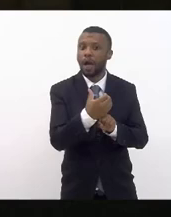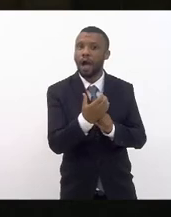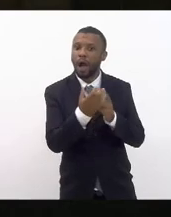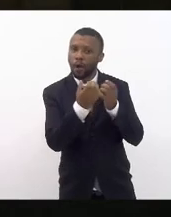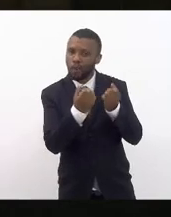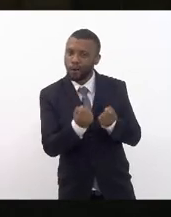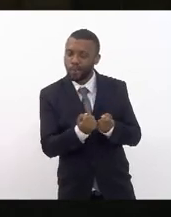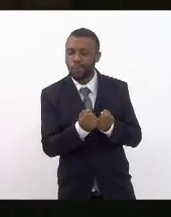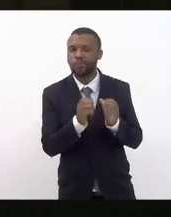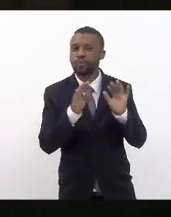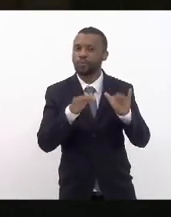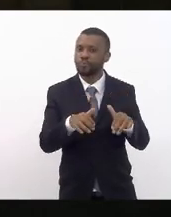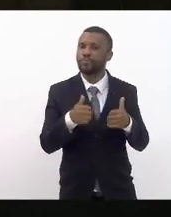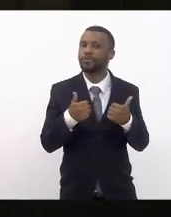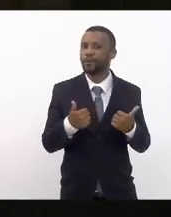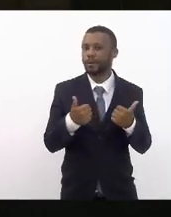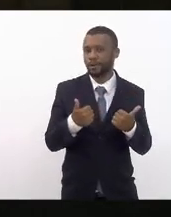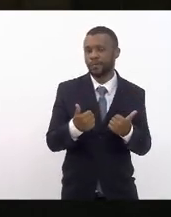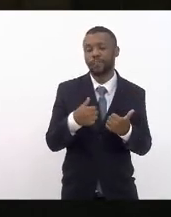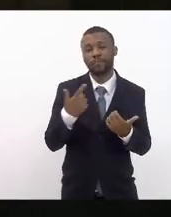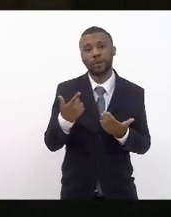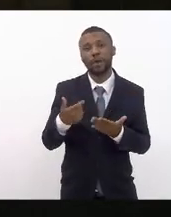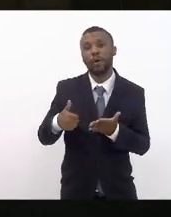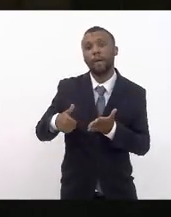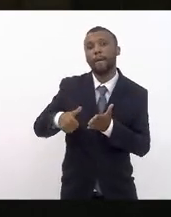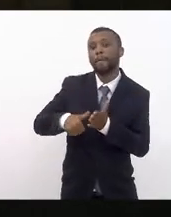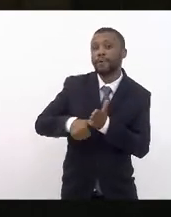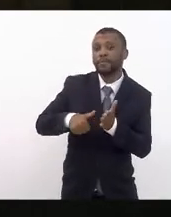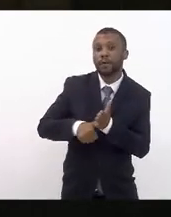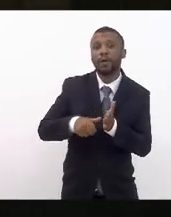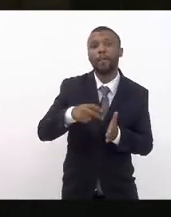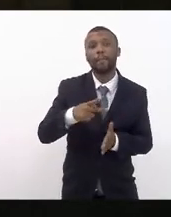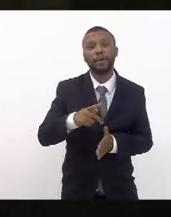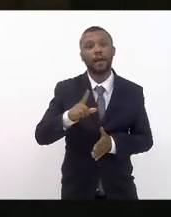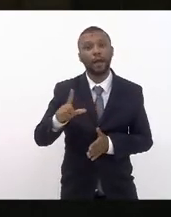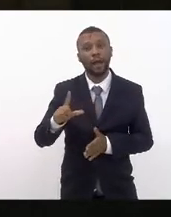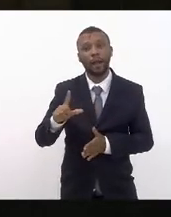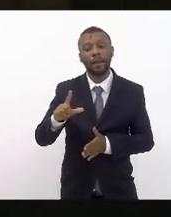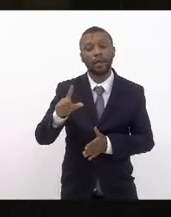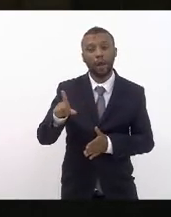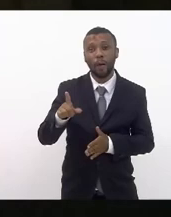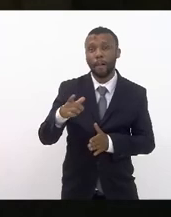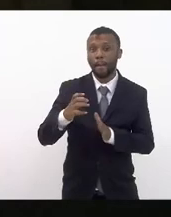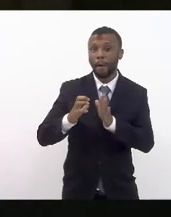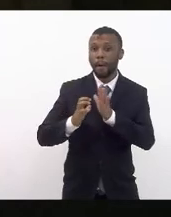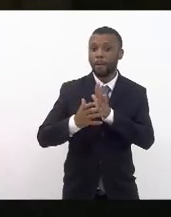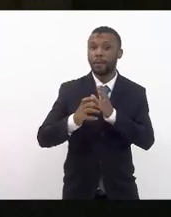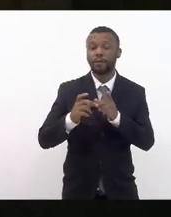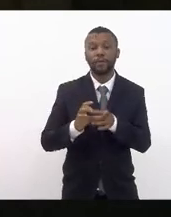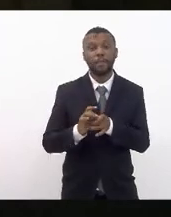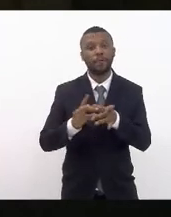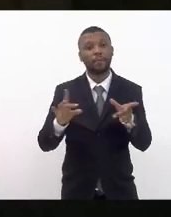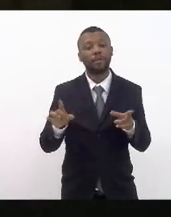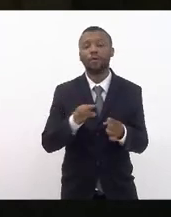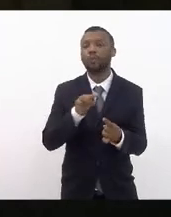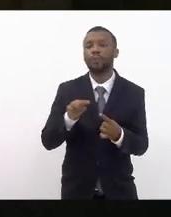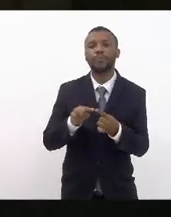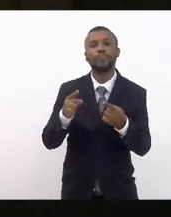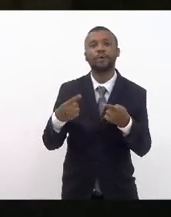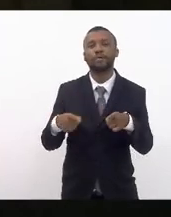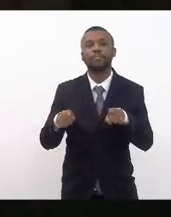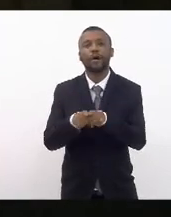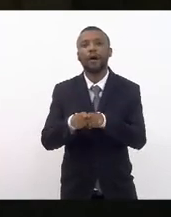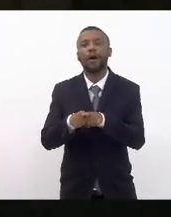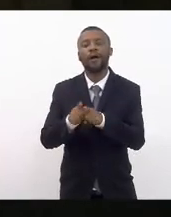bem, e eu me filiei ao PL, ao Partido Liberal, para somar forças, não